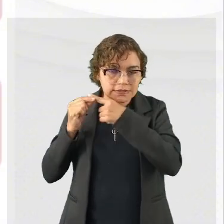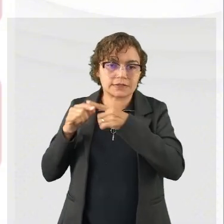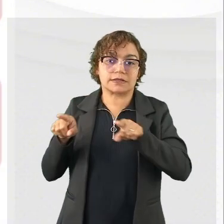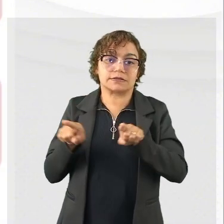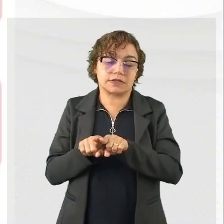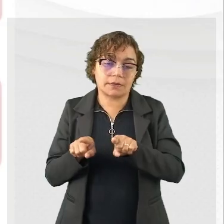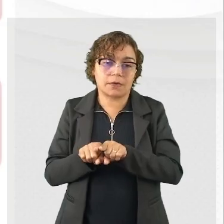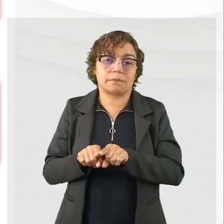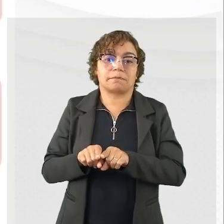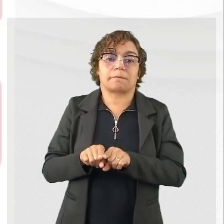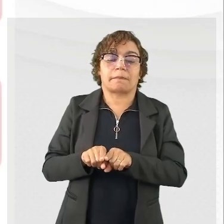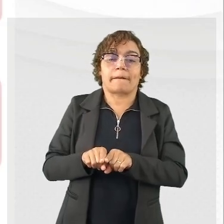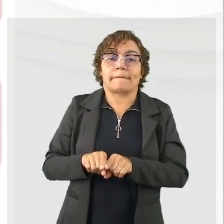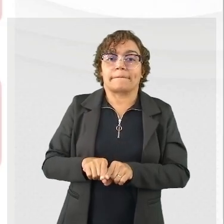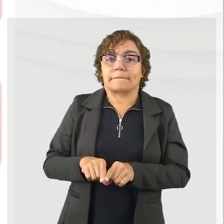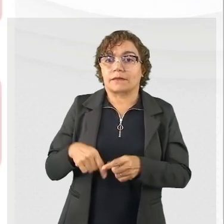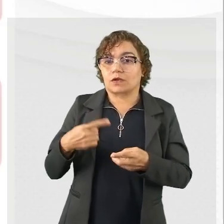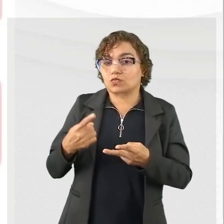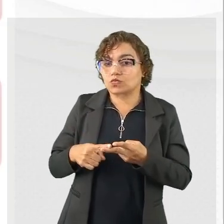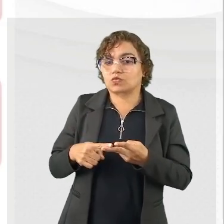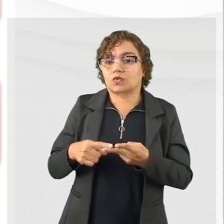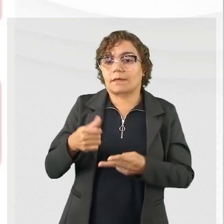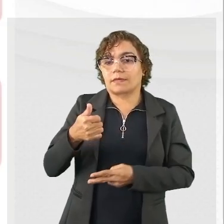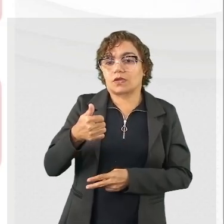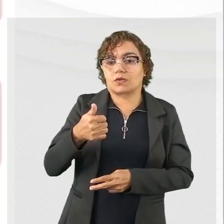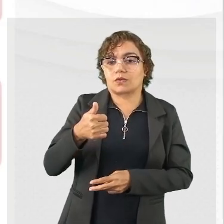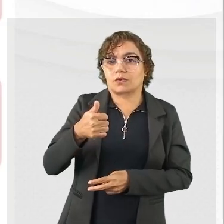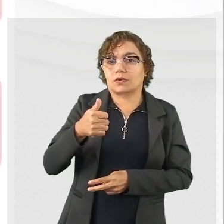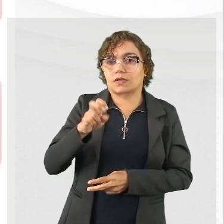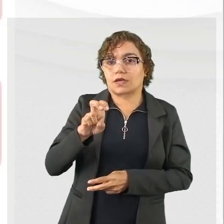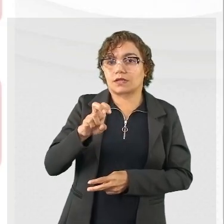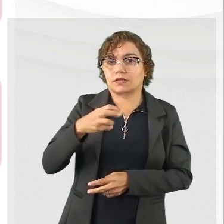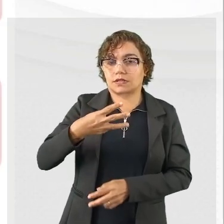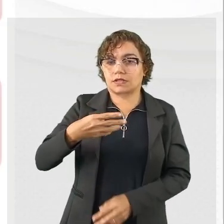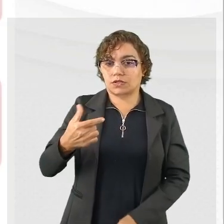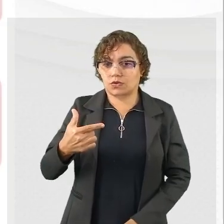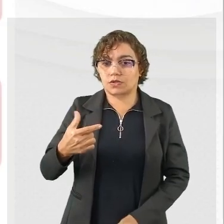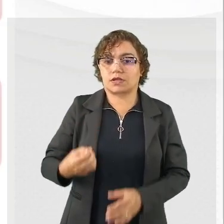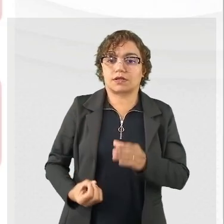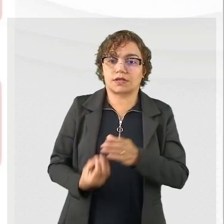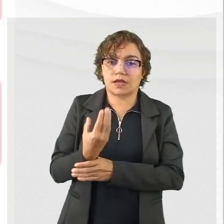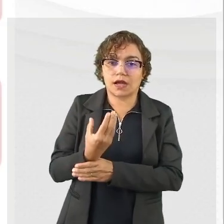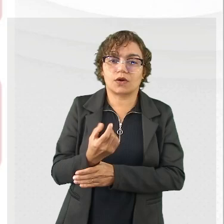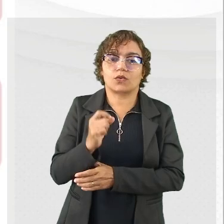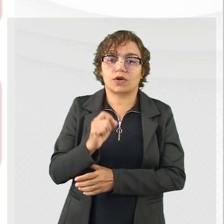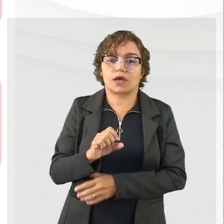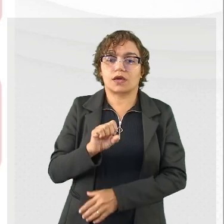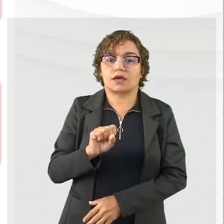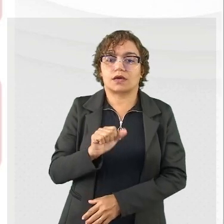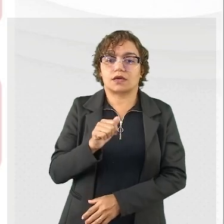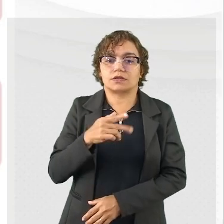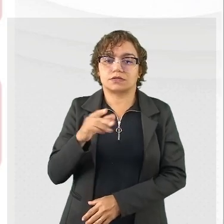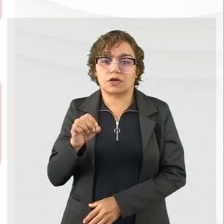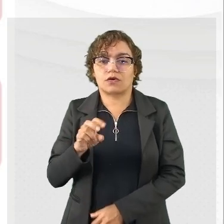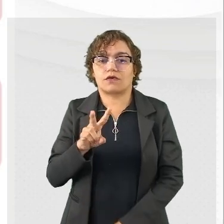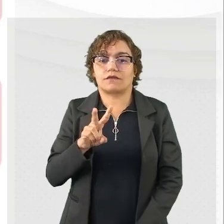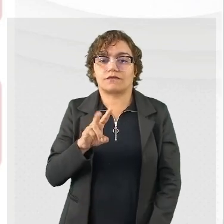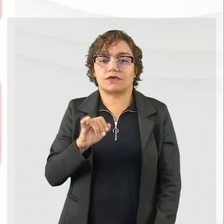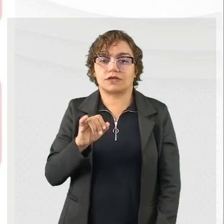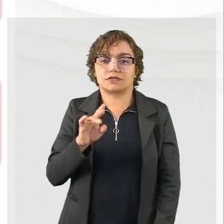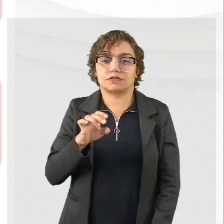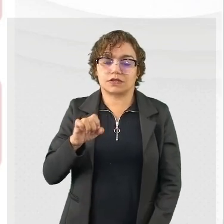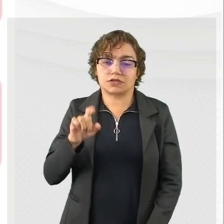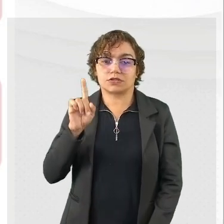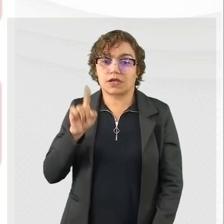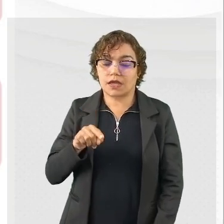1532, você tem a fundação aqui de São Vicente, é o primeiro núcleo colonial, que hoje é o município